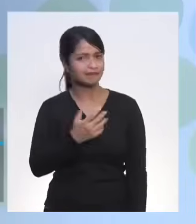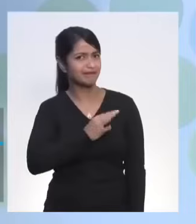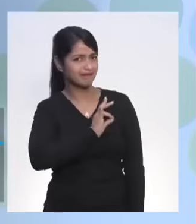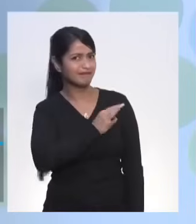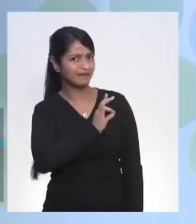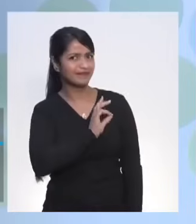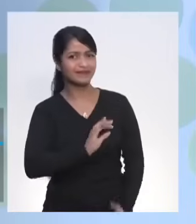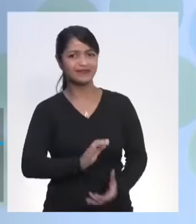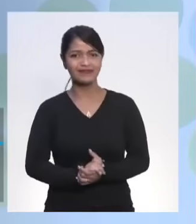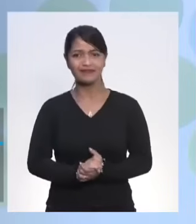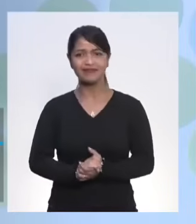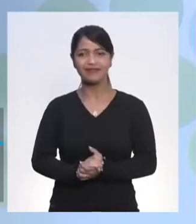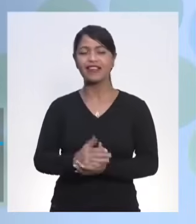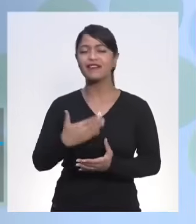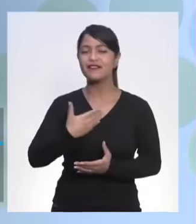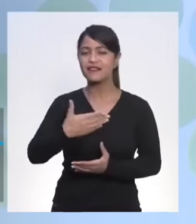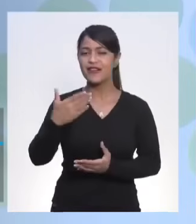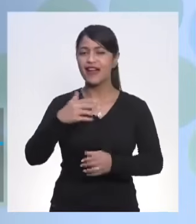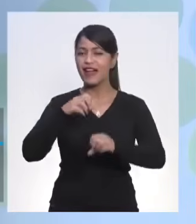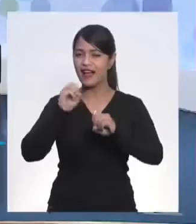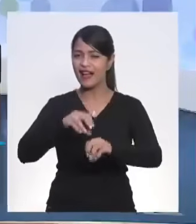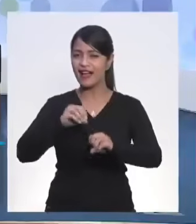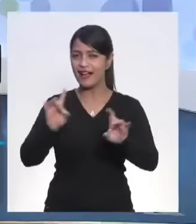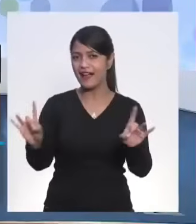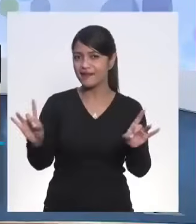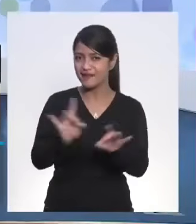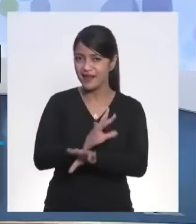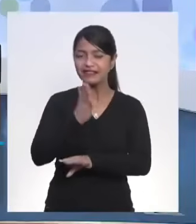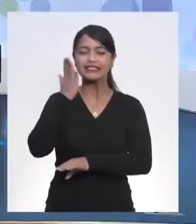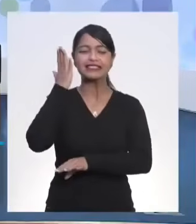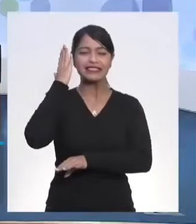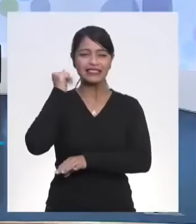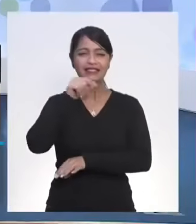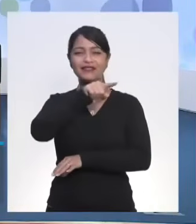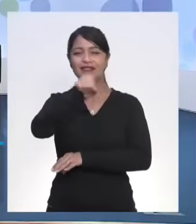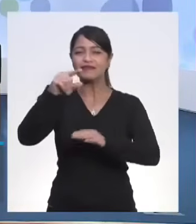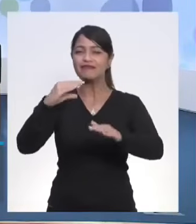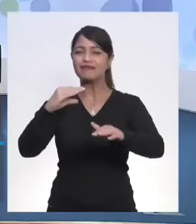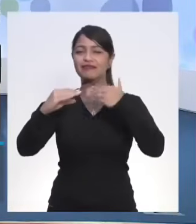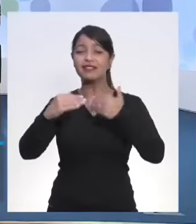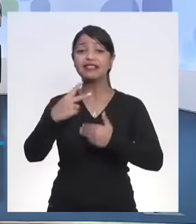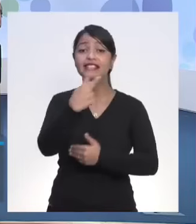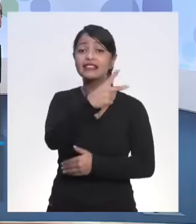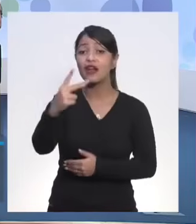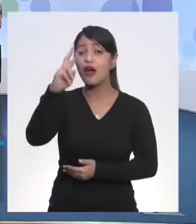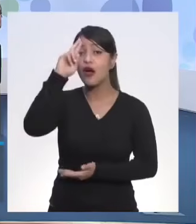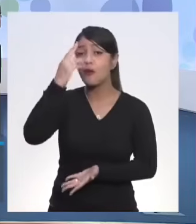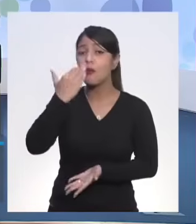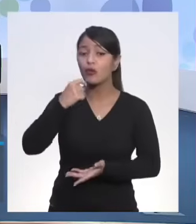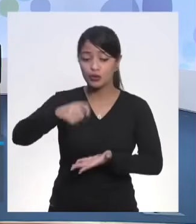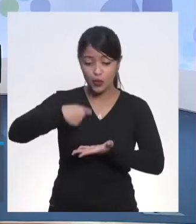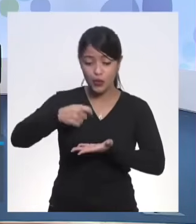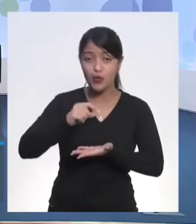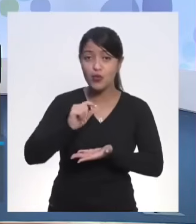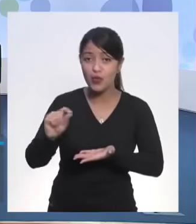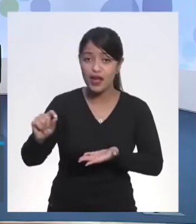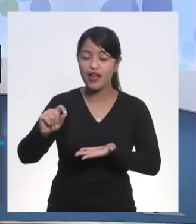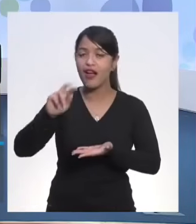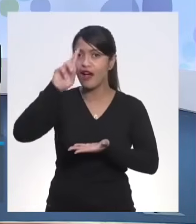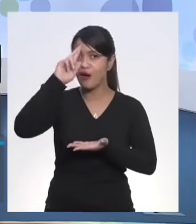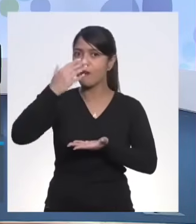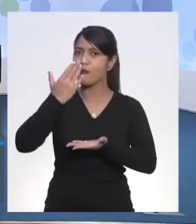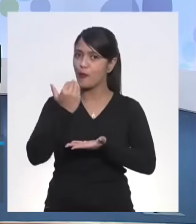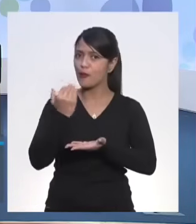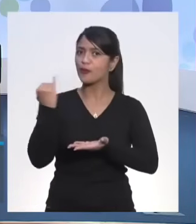Depois coloca lá, coloquem na rede social depois o que vai ter para almoço aí. que é muito importante a parte do almoço. Mas